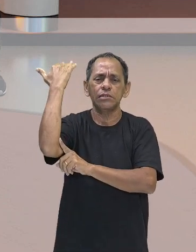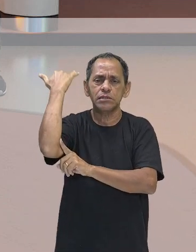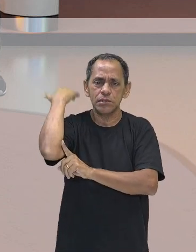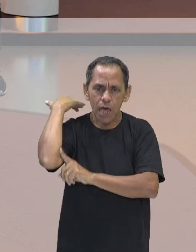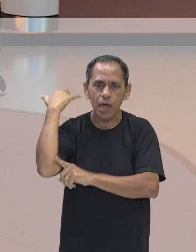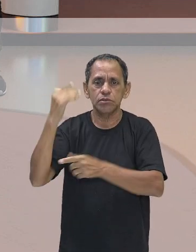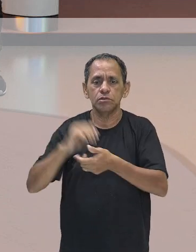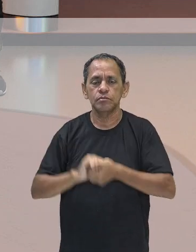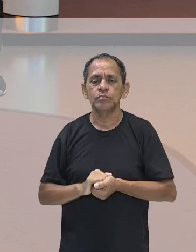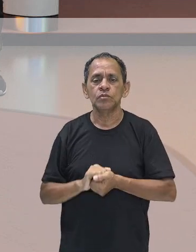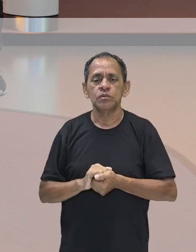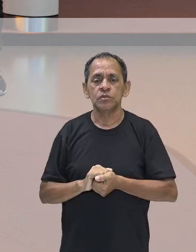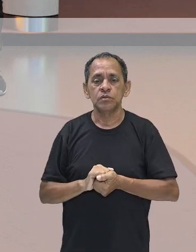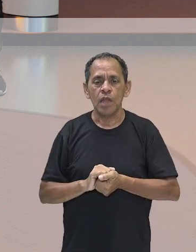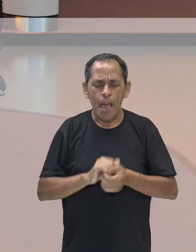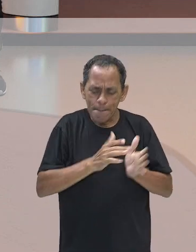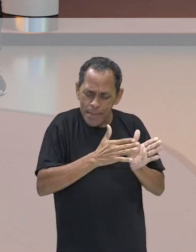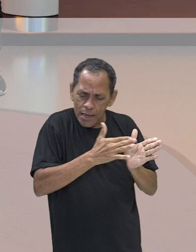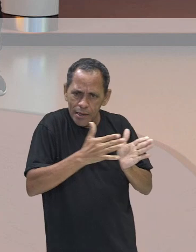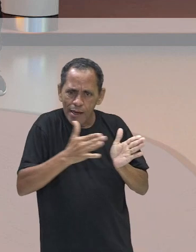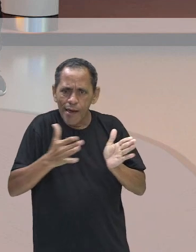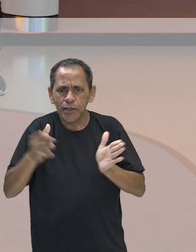dessas memórias, dessa lembrança,